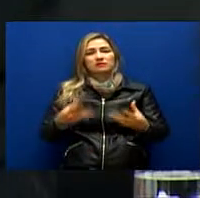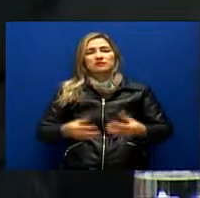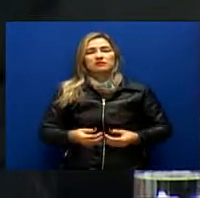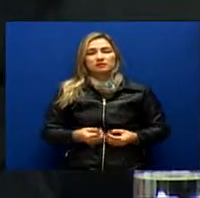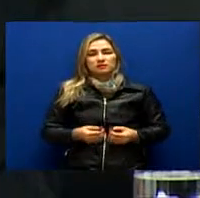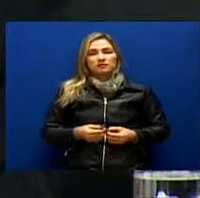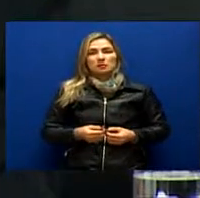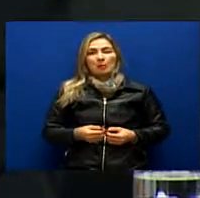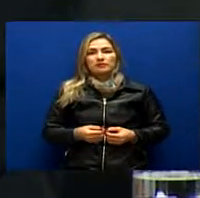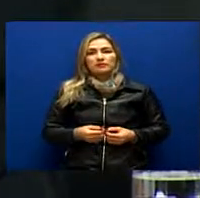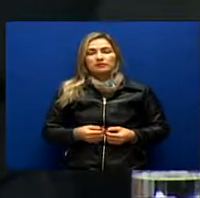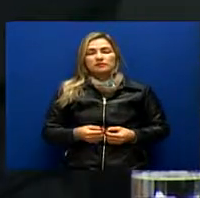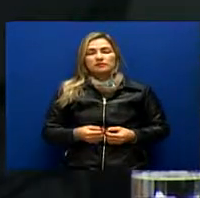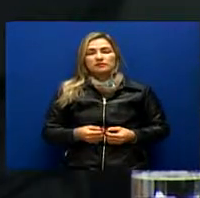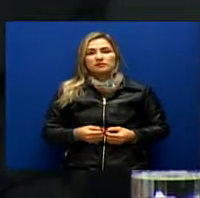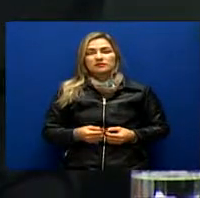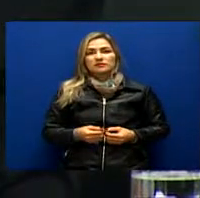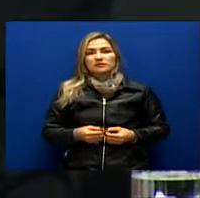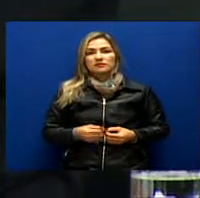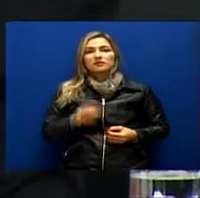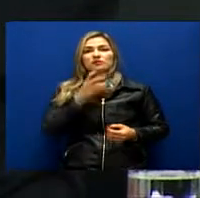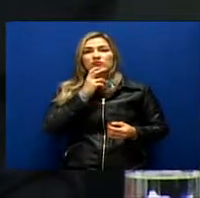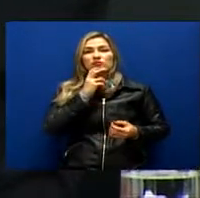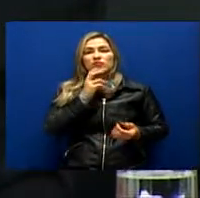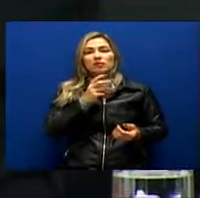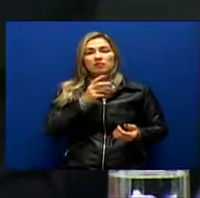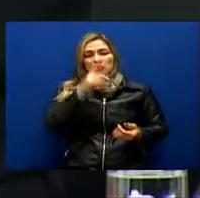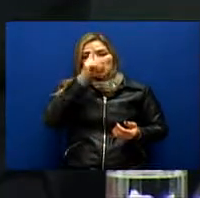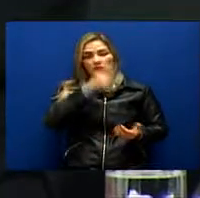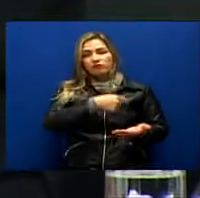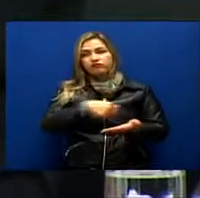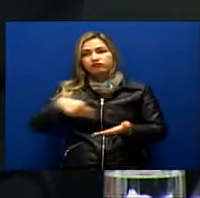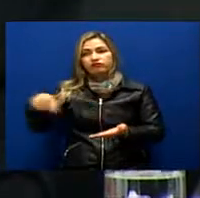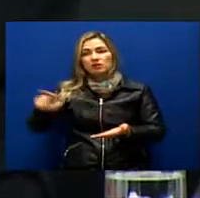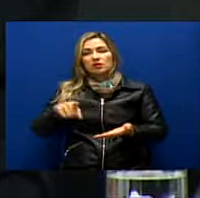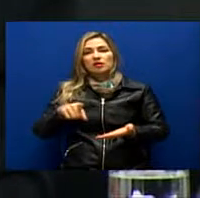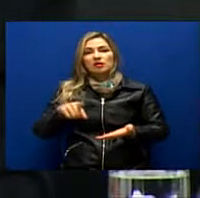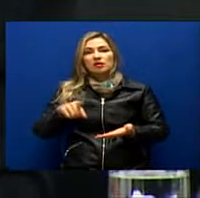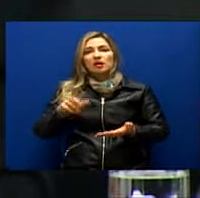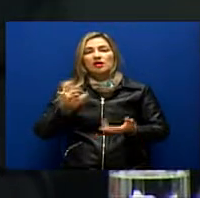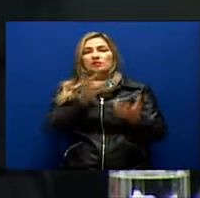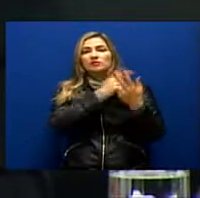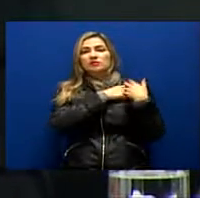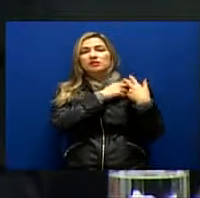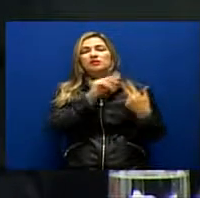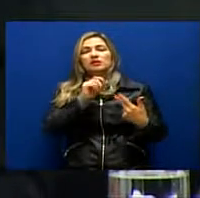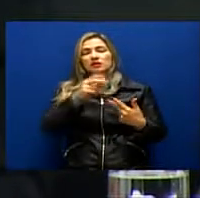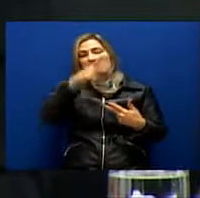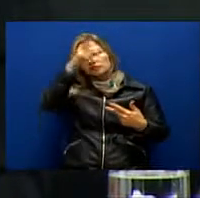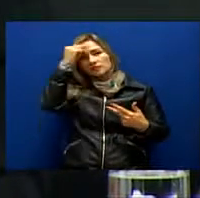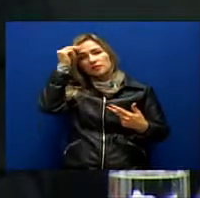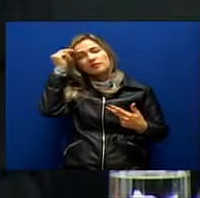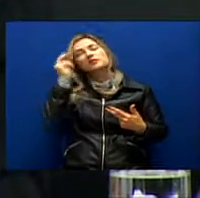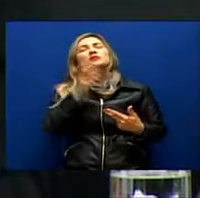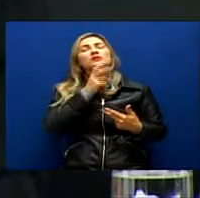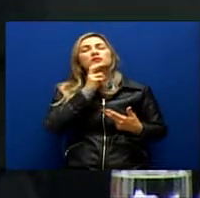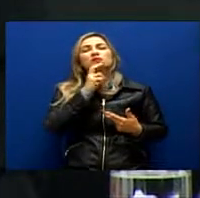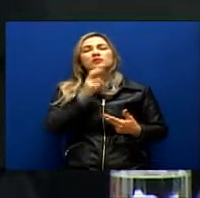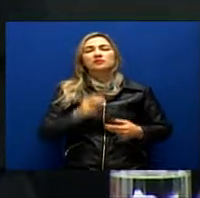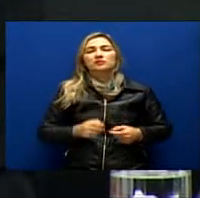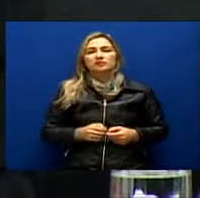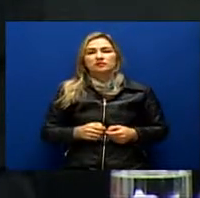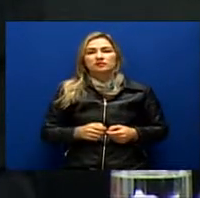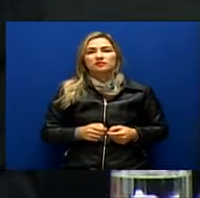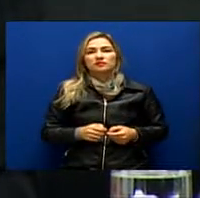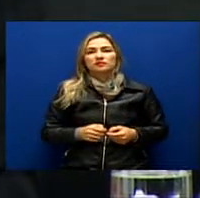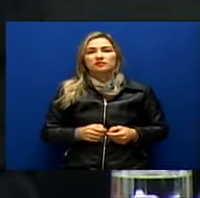Renan? Transferiu porque não tinha tratamento de câncer aqui. Então a responsabilidade é nossa, é do nosso prefeito. Agora uma cidade, essa briga que você está